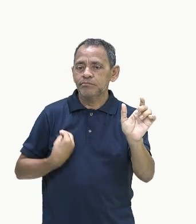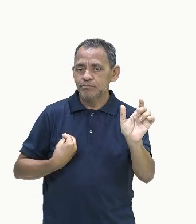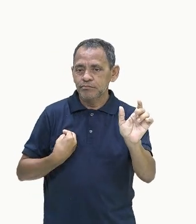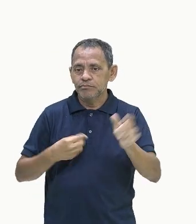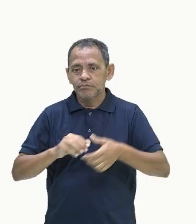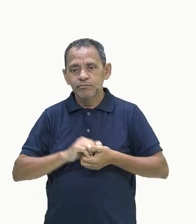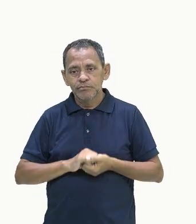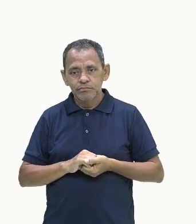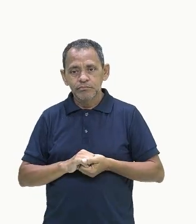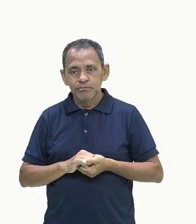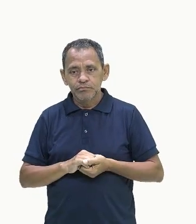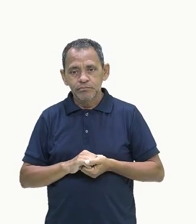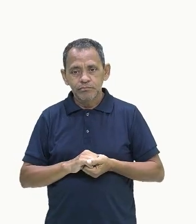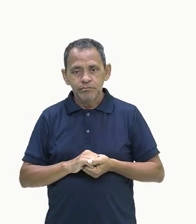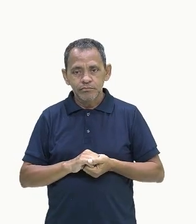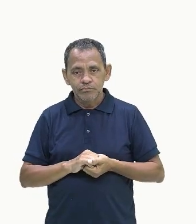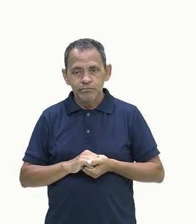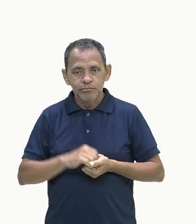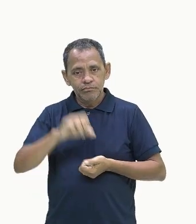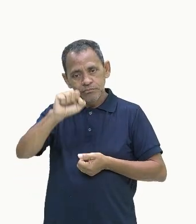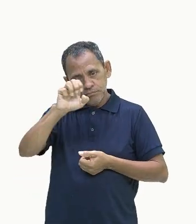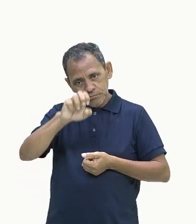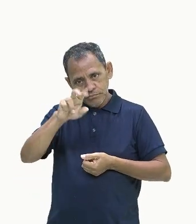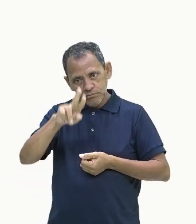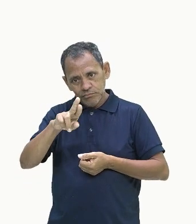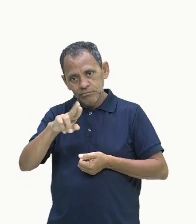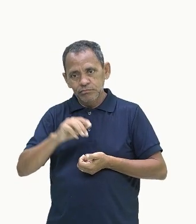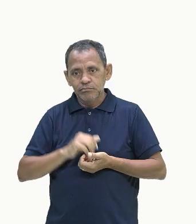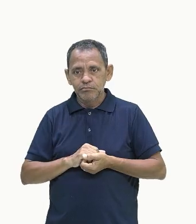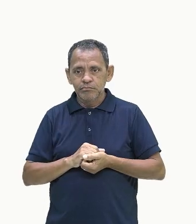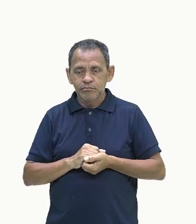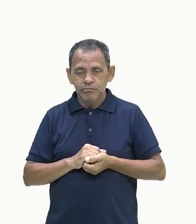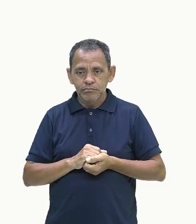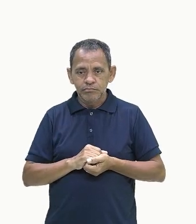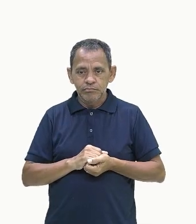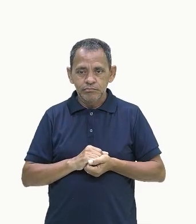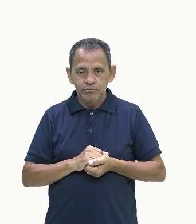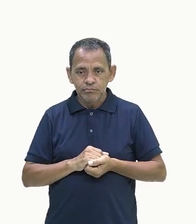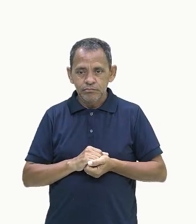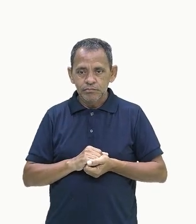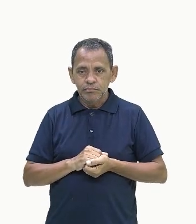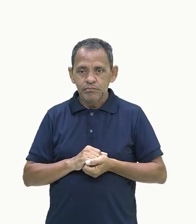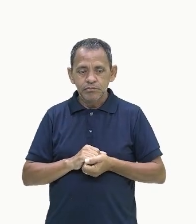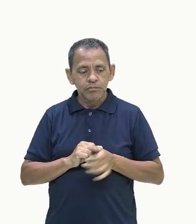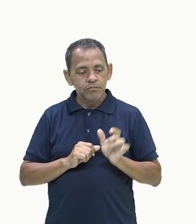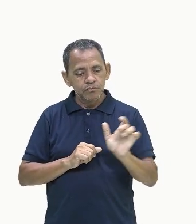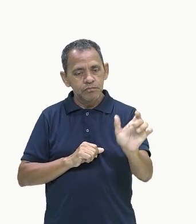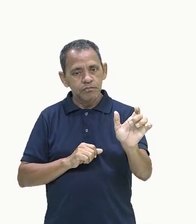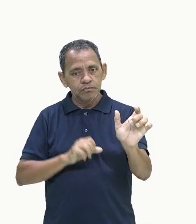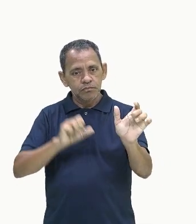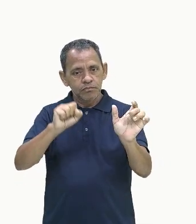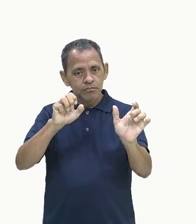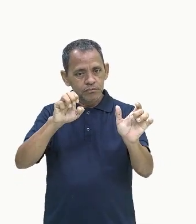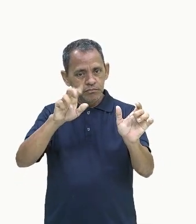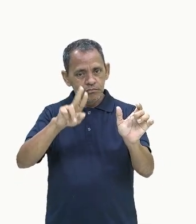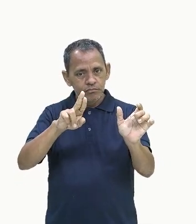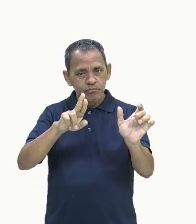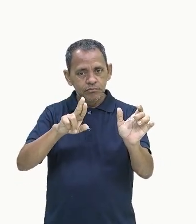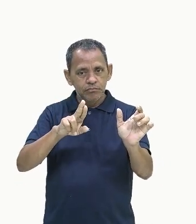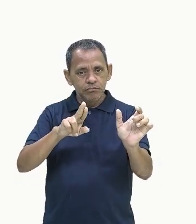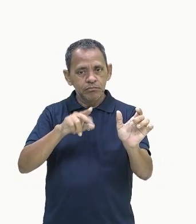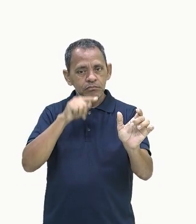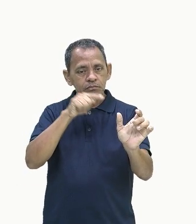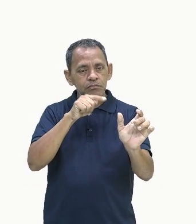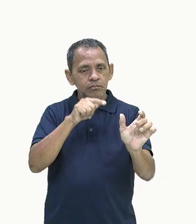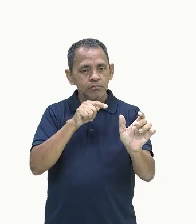também esta palavra ser, ok? E então, essa palavra ser é a palavra mais importante, é a palavra